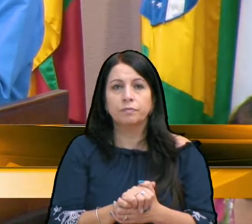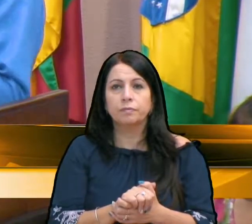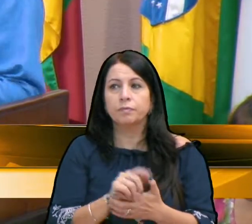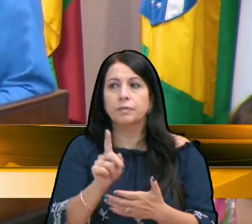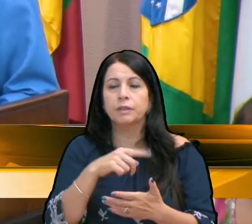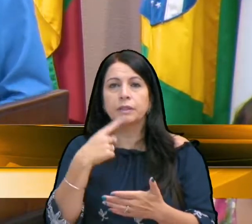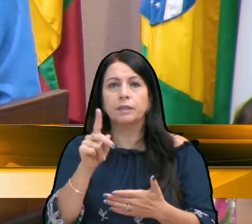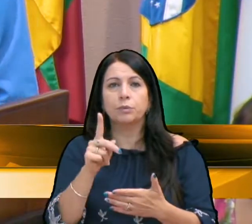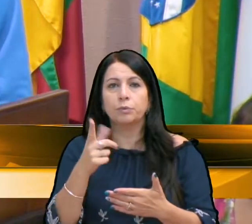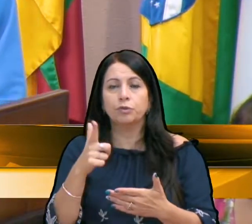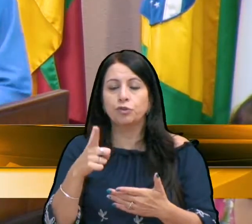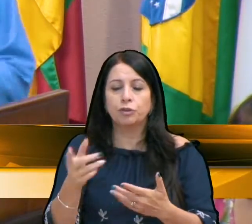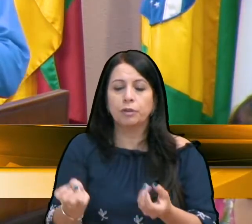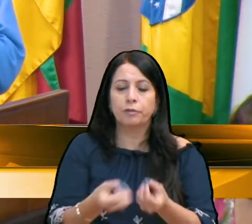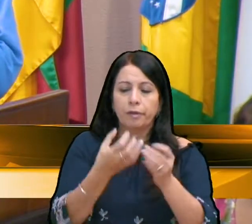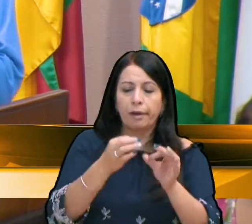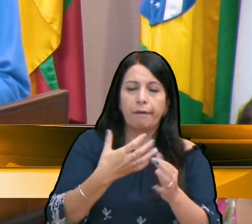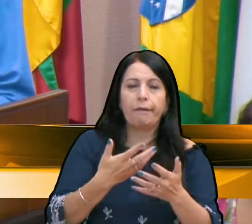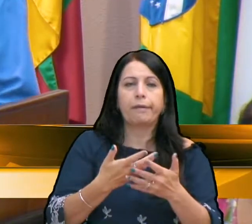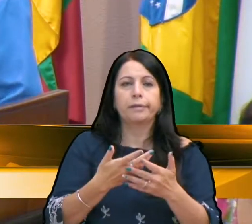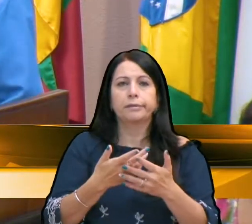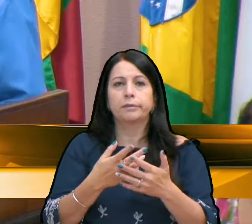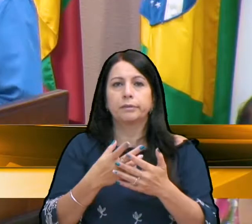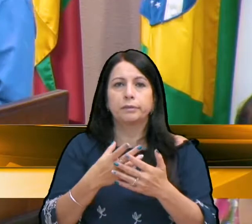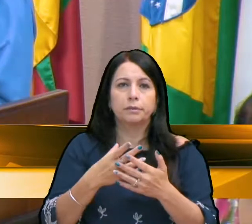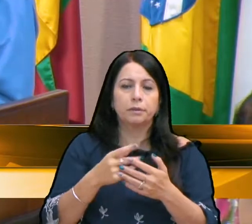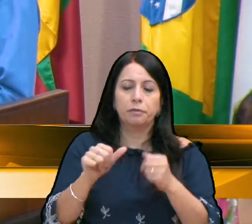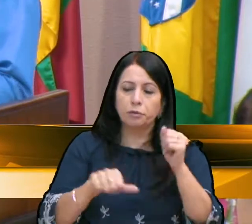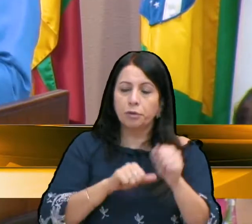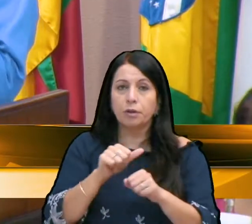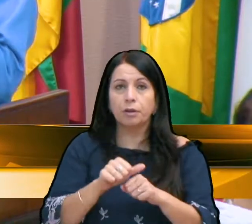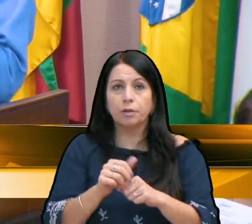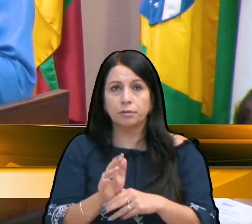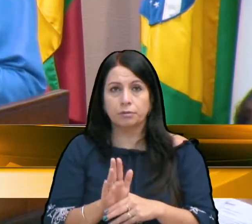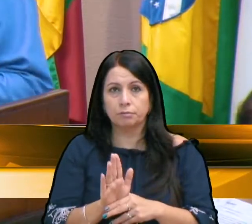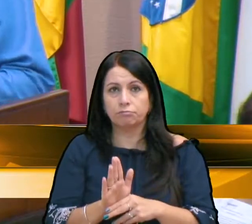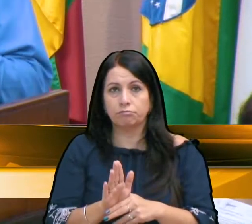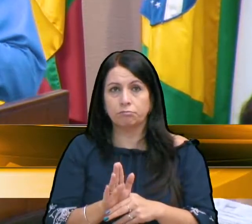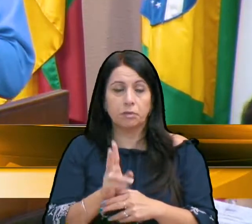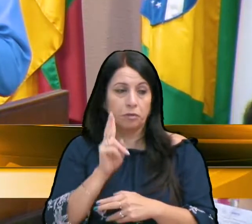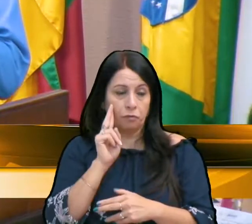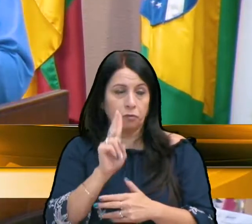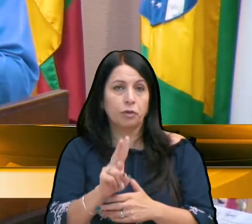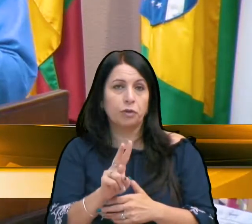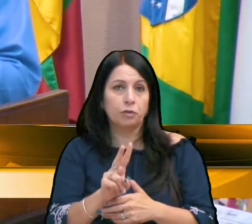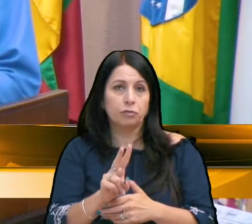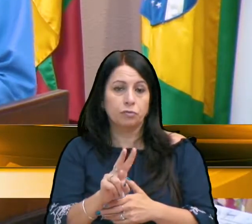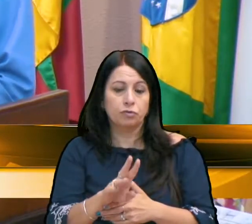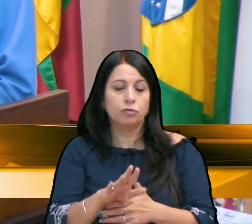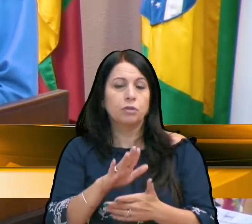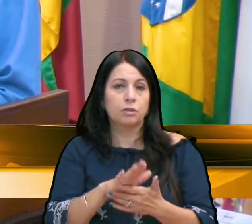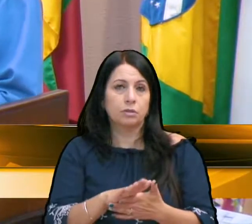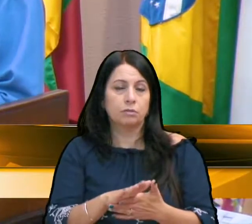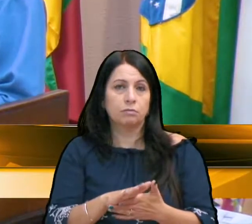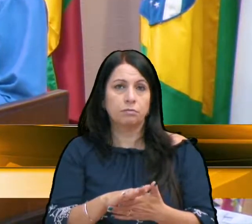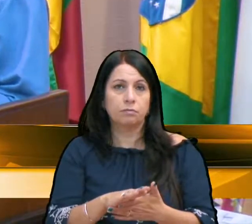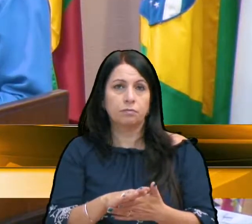não ia sair essa festa e não sei o quê, e que foi transferida e tal, mas vejo que saindo,